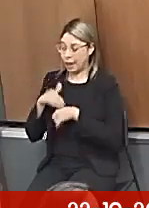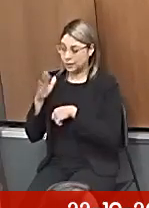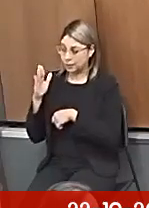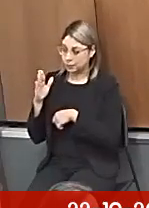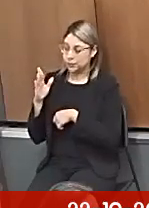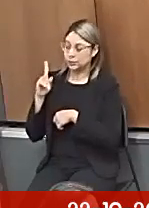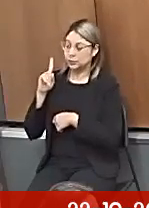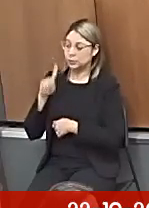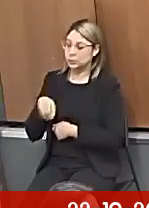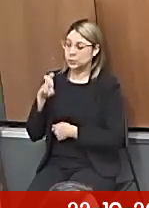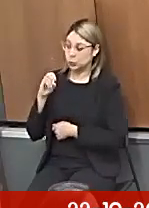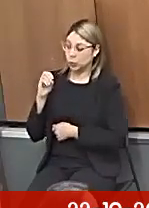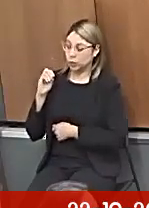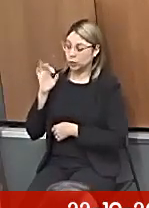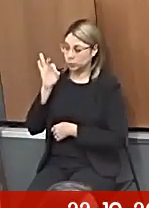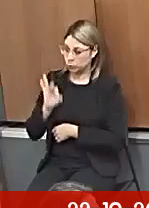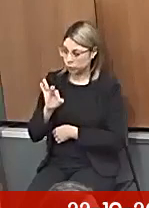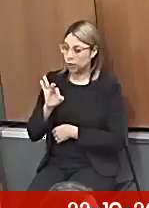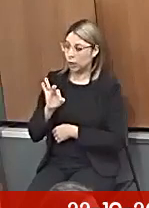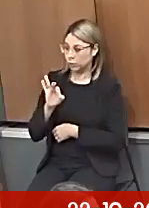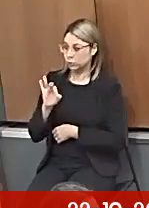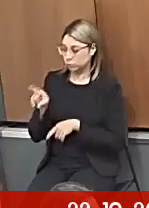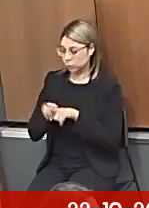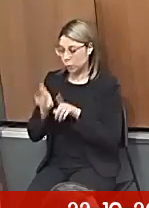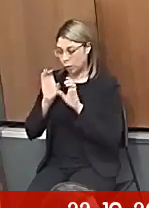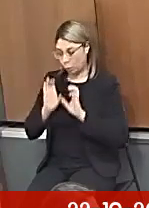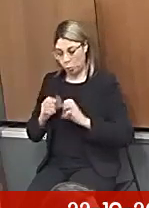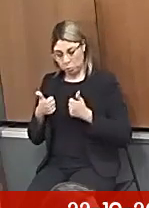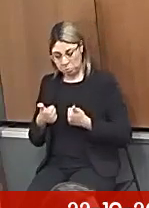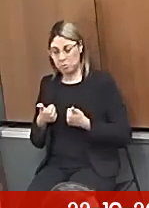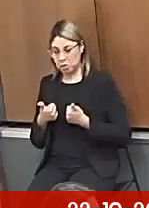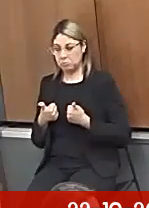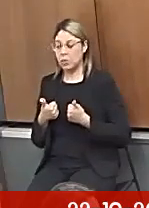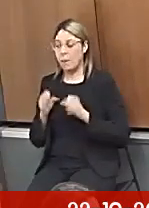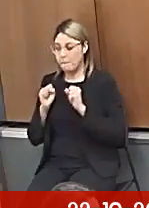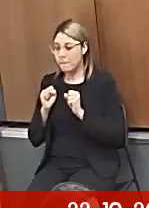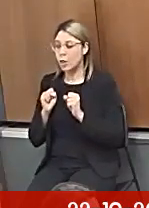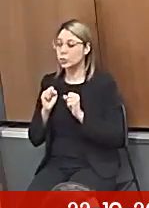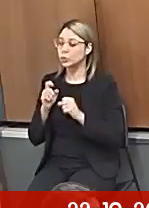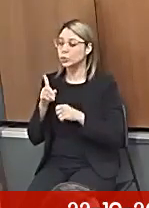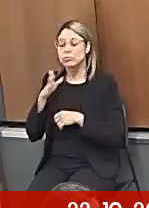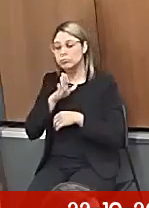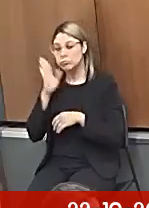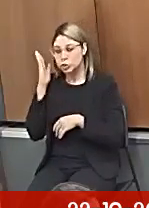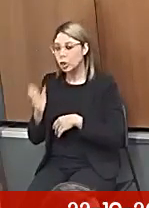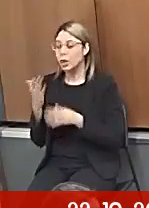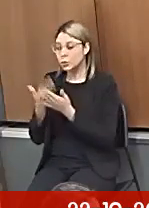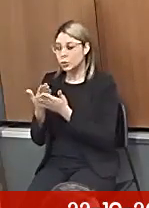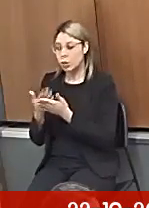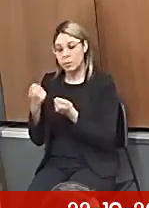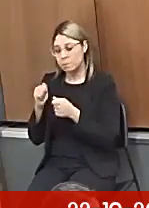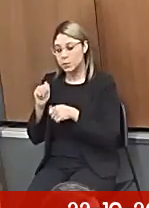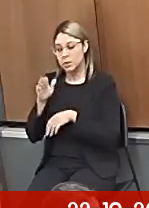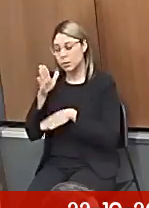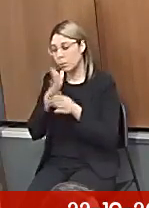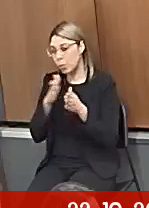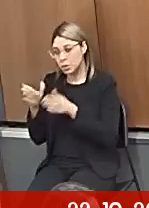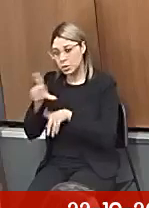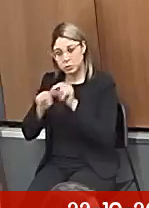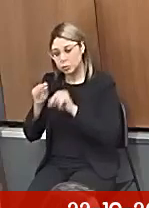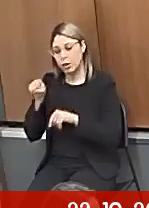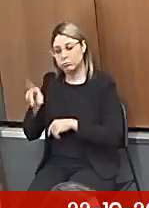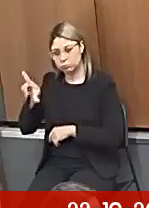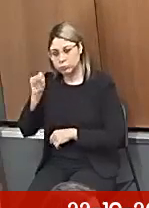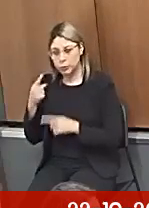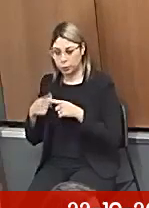bom comportamento poderiam ir para a escola sem fazer o processo seletivo. E aí meu filho foi